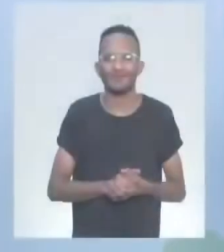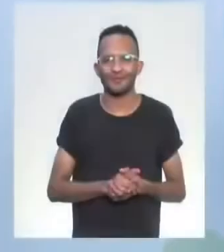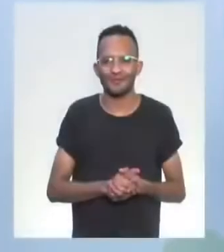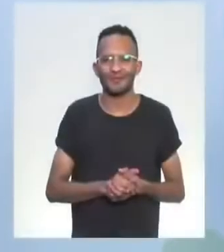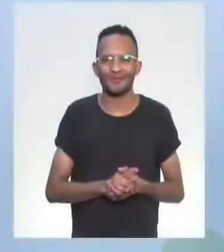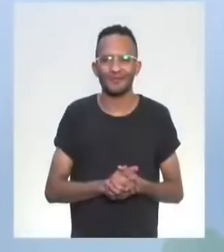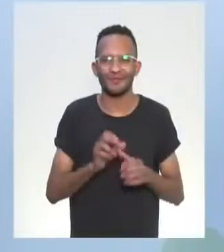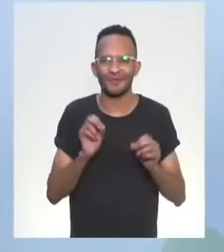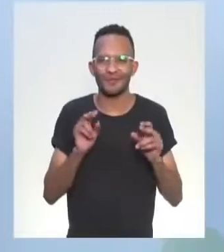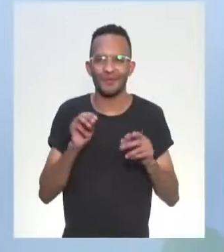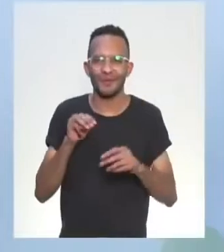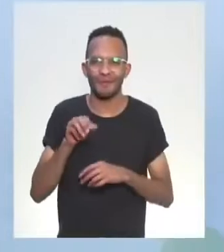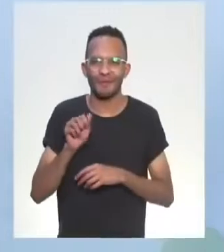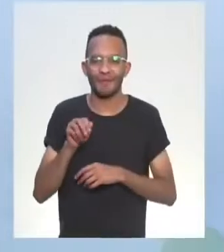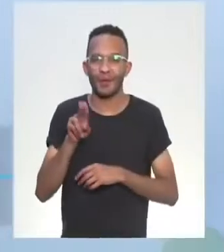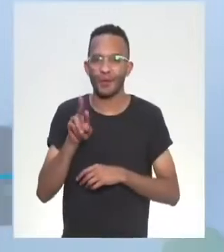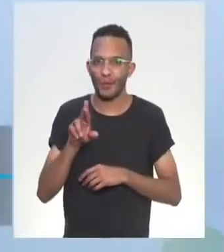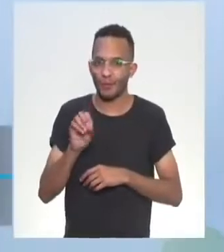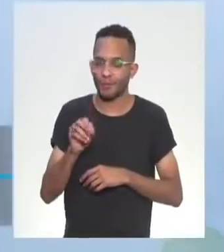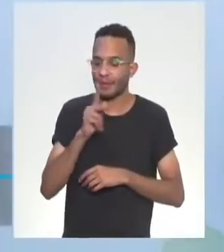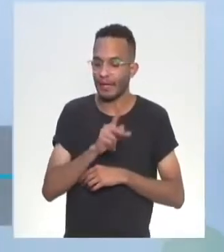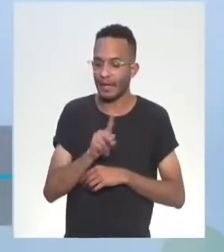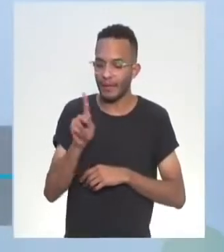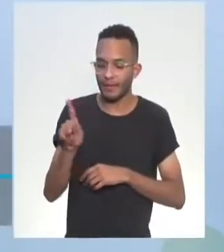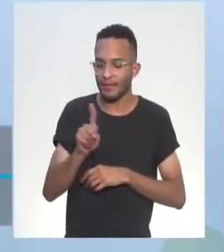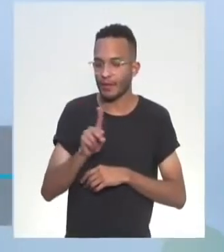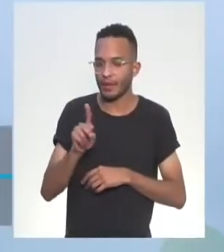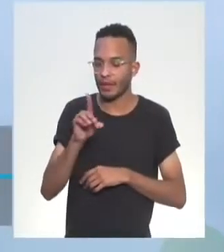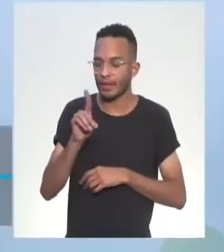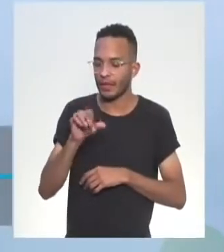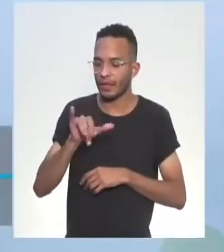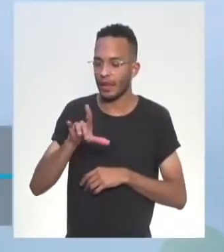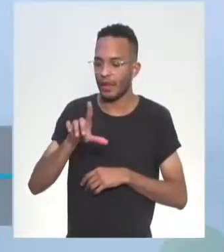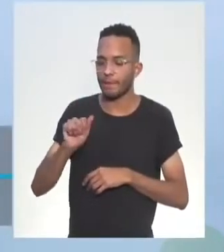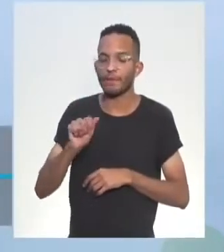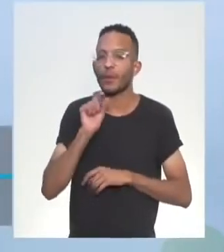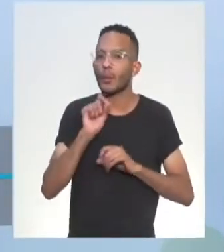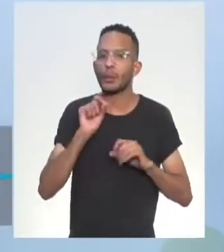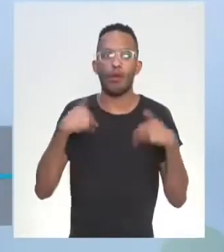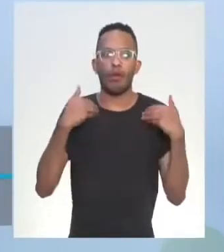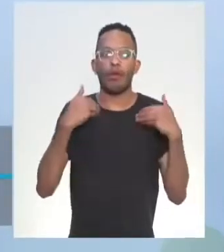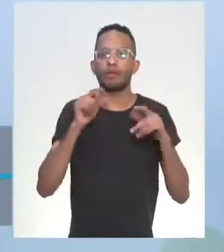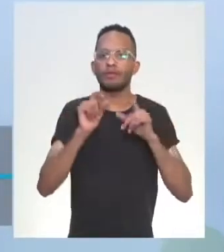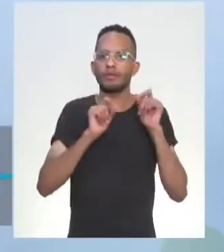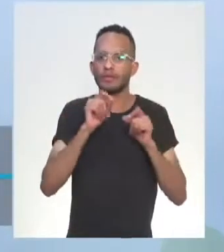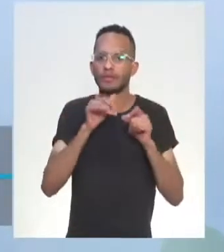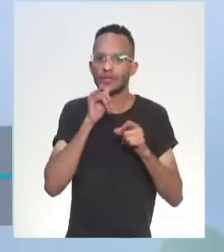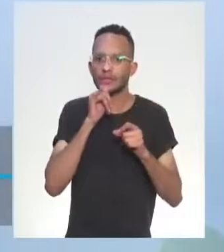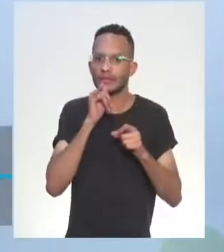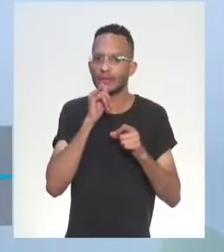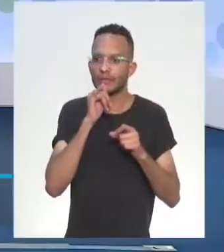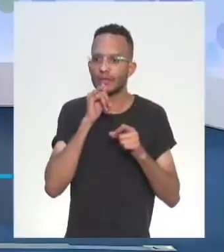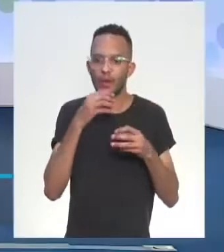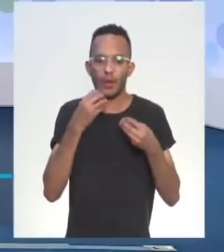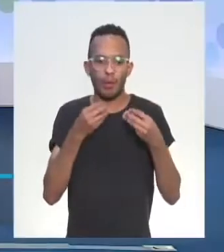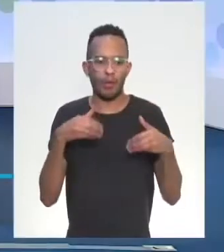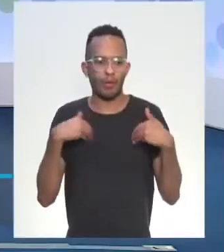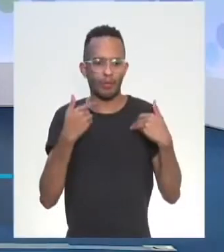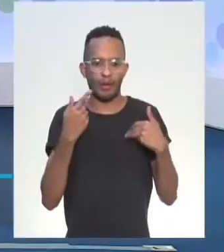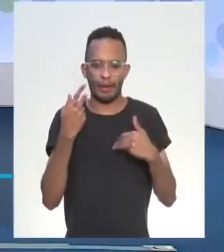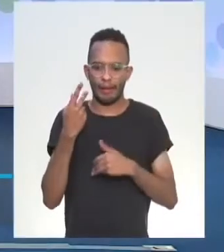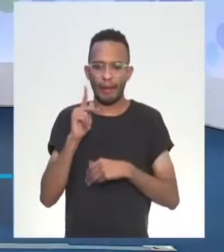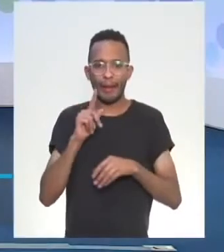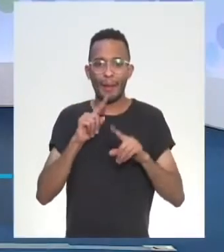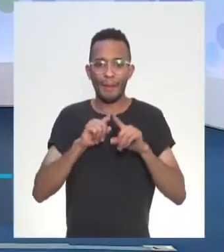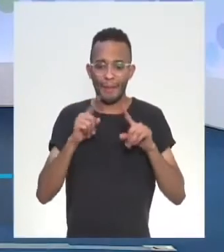Vamos lá, então, Mauro. De volta. Temos aqui da professora Daniela. O que assusta levando um susto? Então, quem provoca o